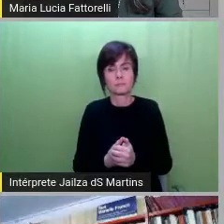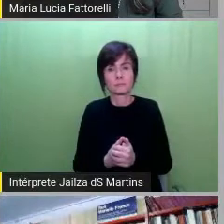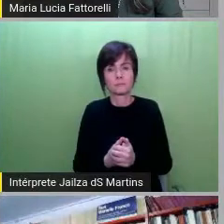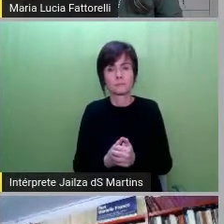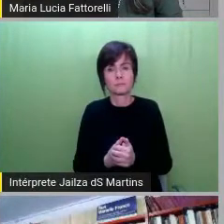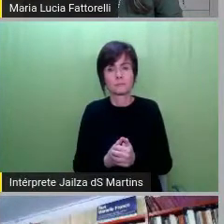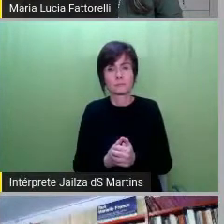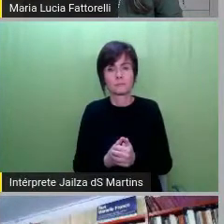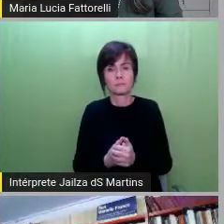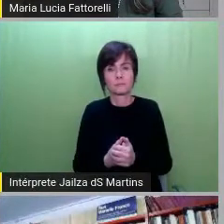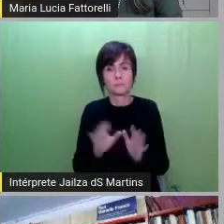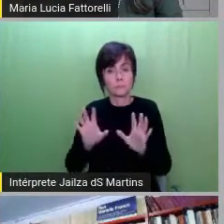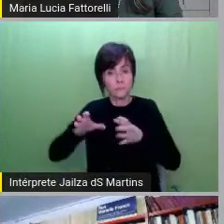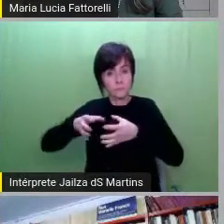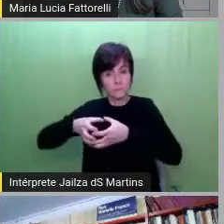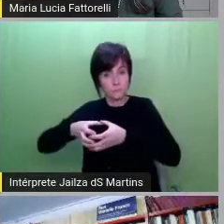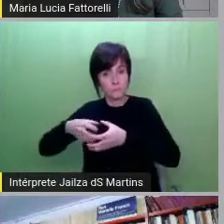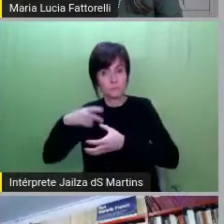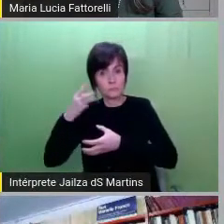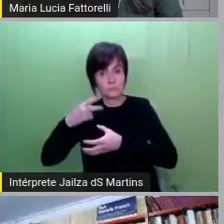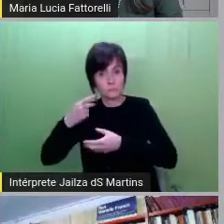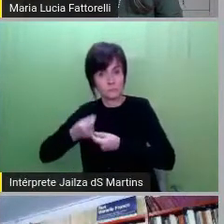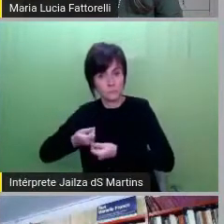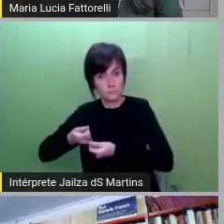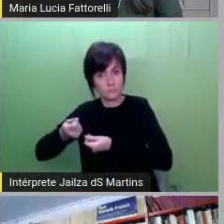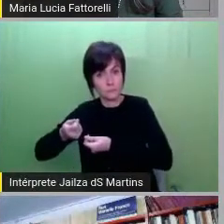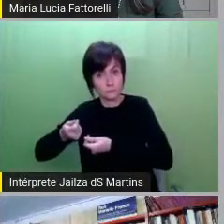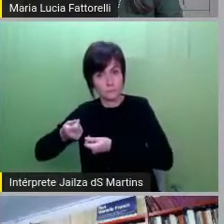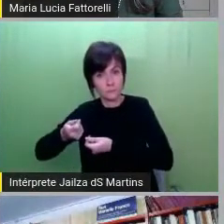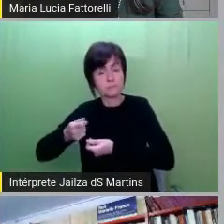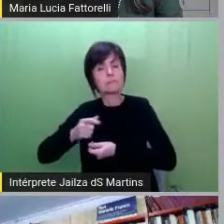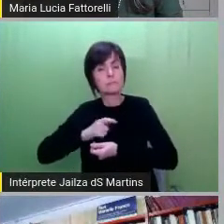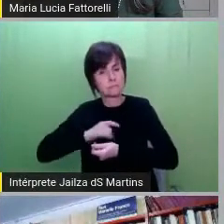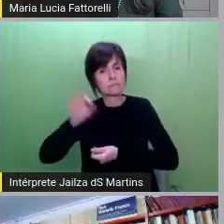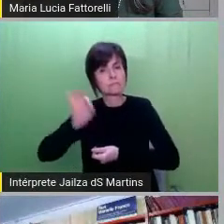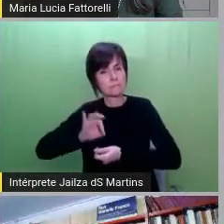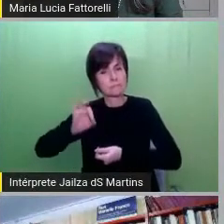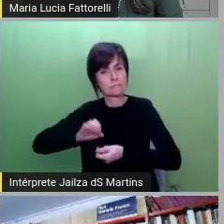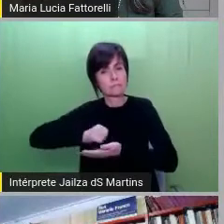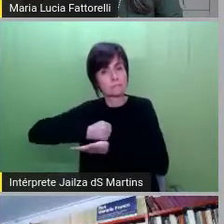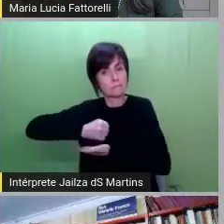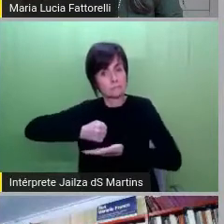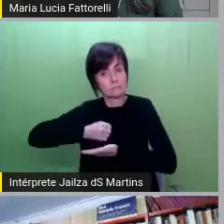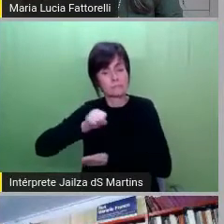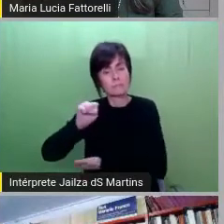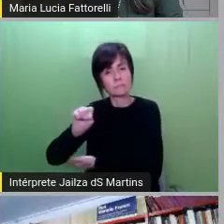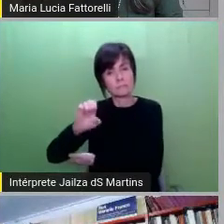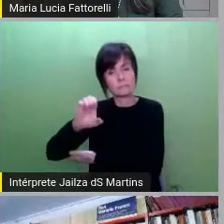o Comitê de Política Monetária fixa uma taxa básica, chamada Selic,